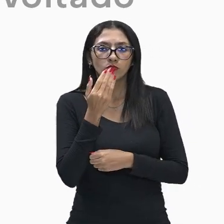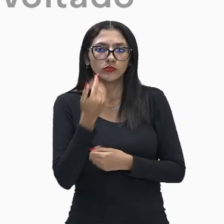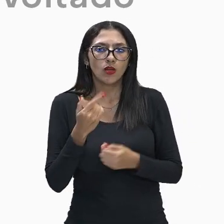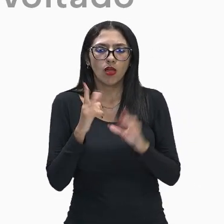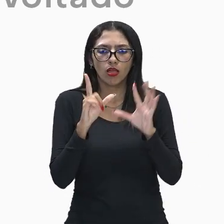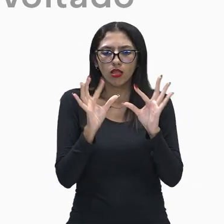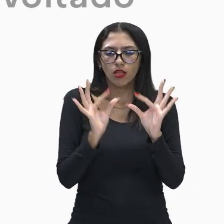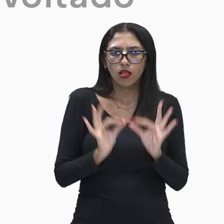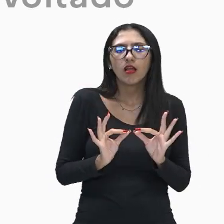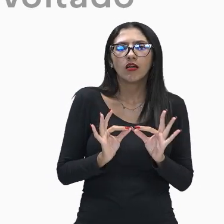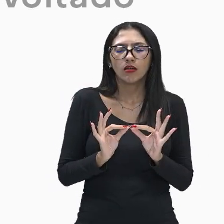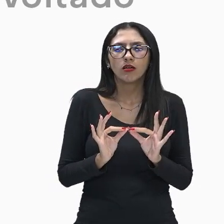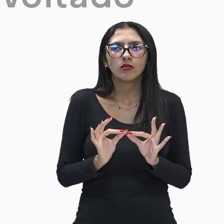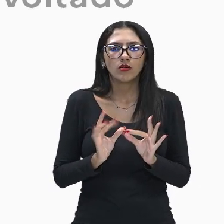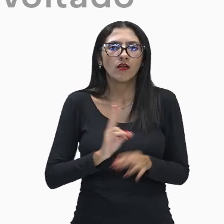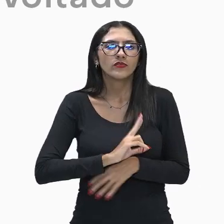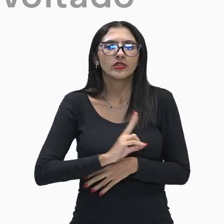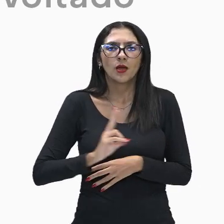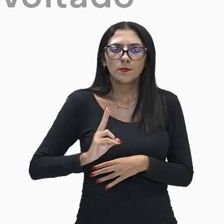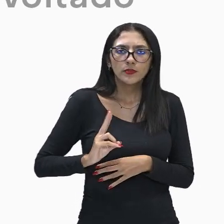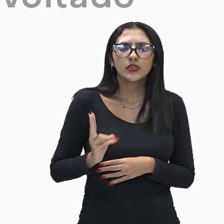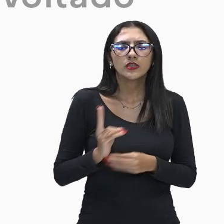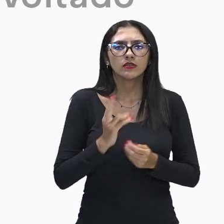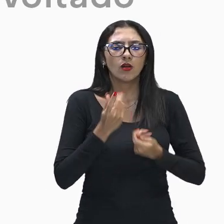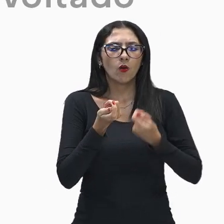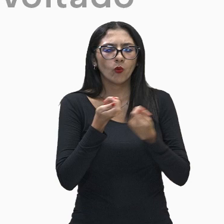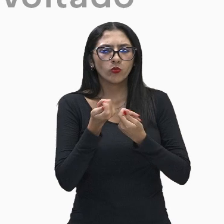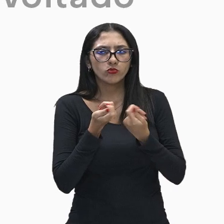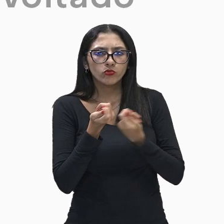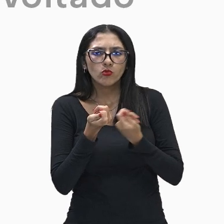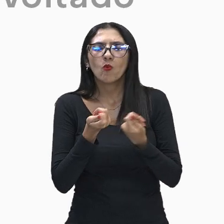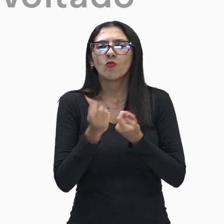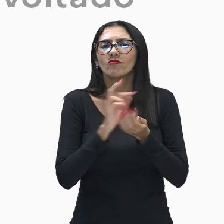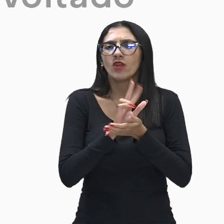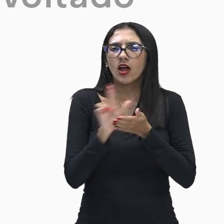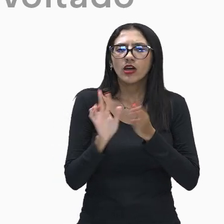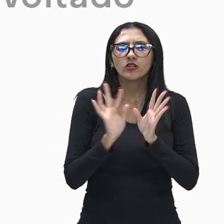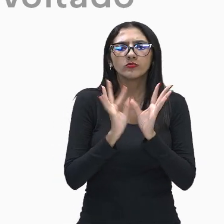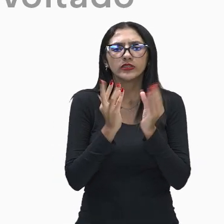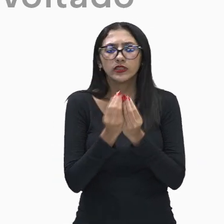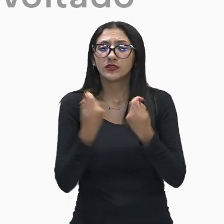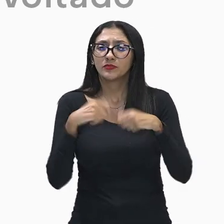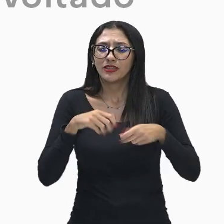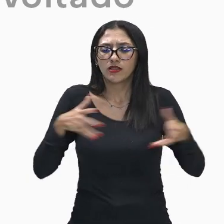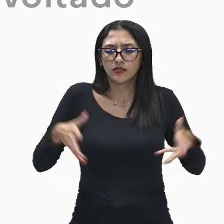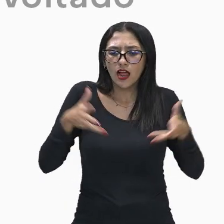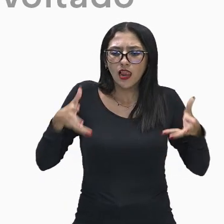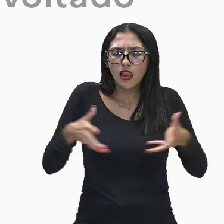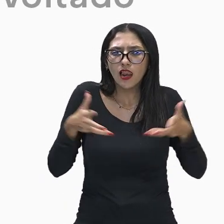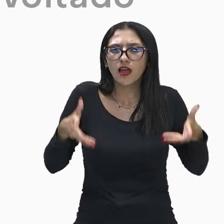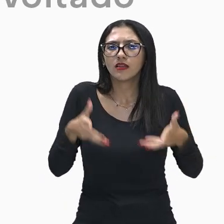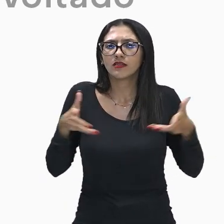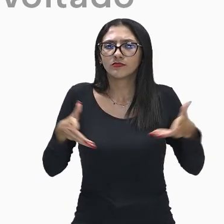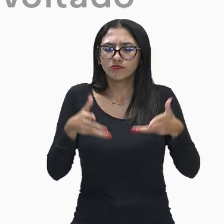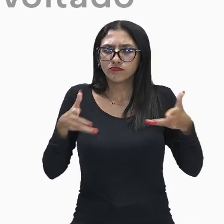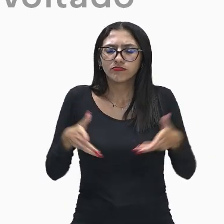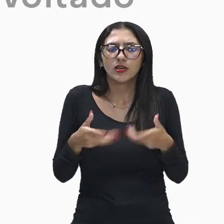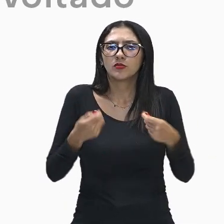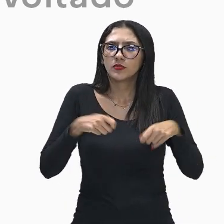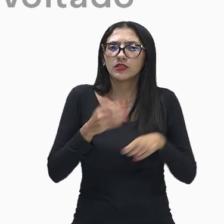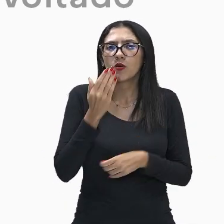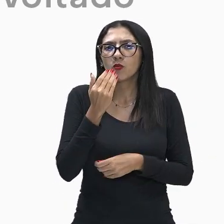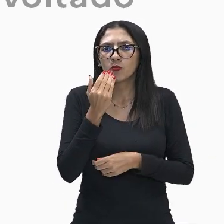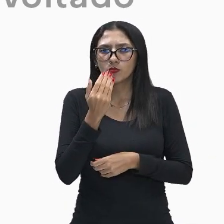calórica precisa Balancear ali as proteínas as fibras ah comer muito vegetal muito legume tá bom para evitar